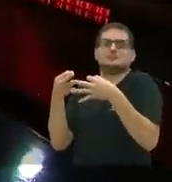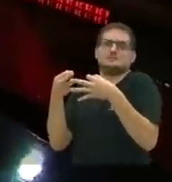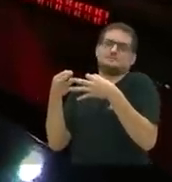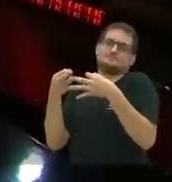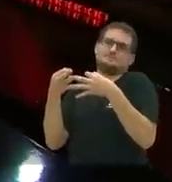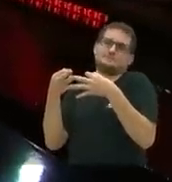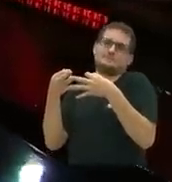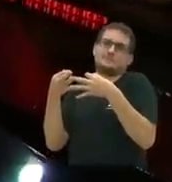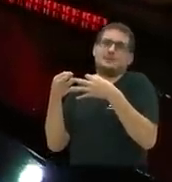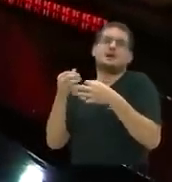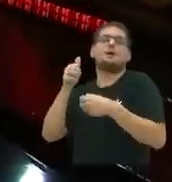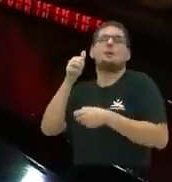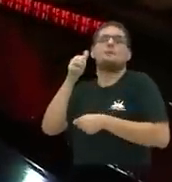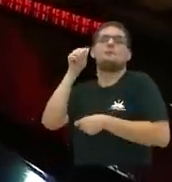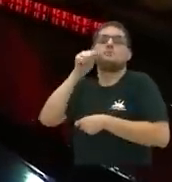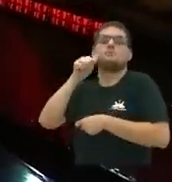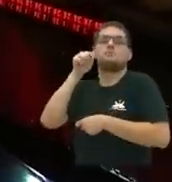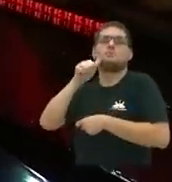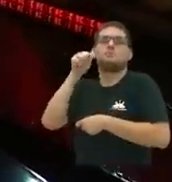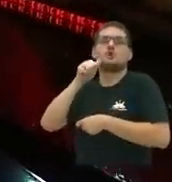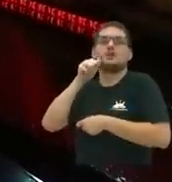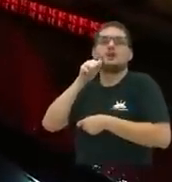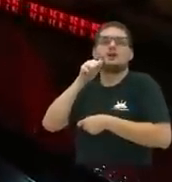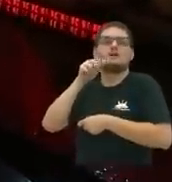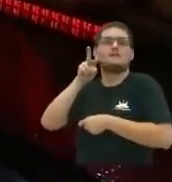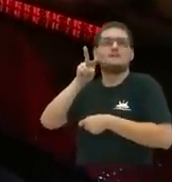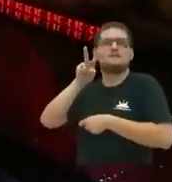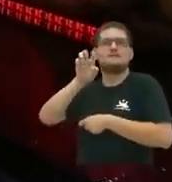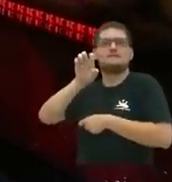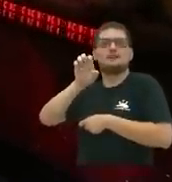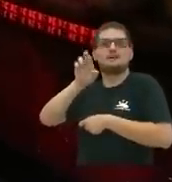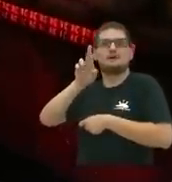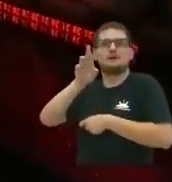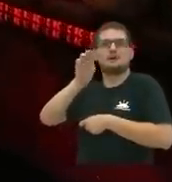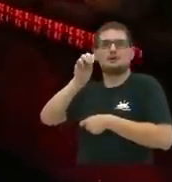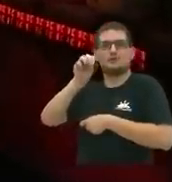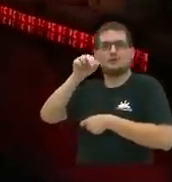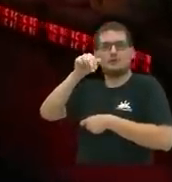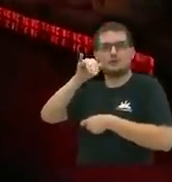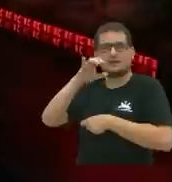ó Verônica, bendita hora,